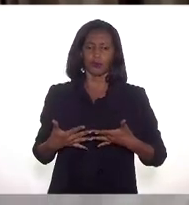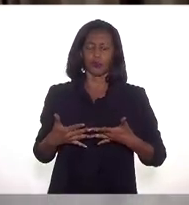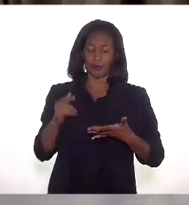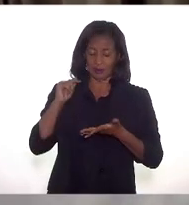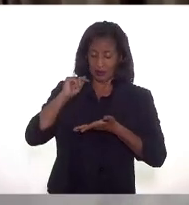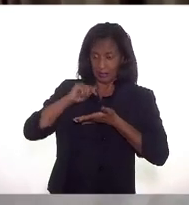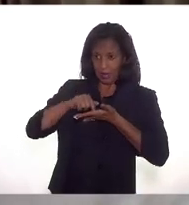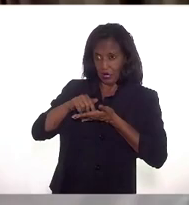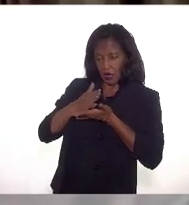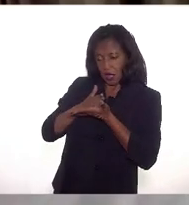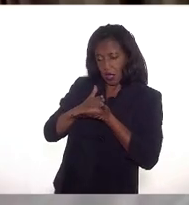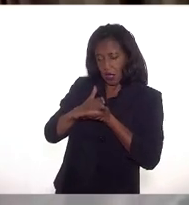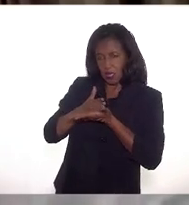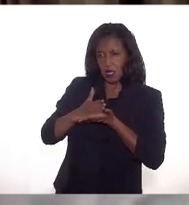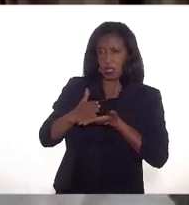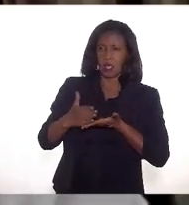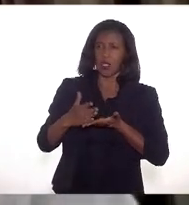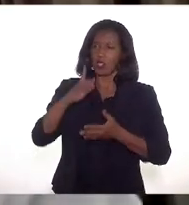desde